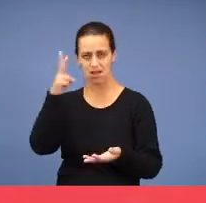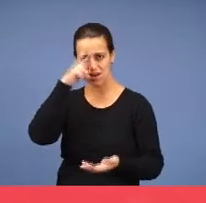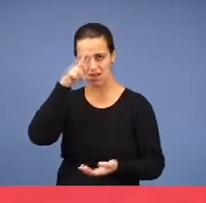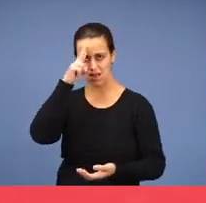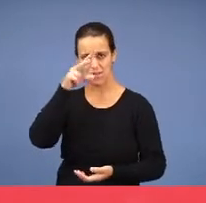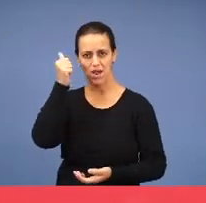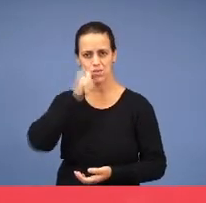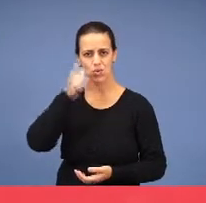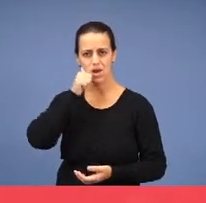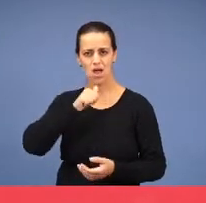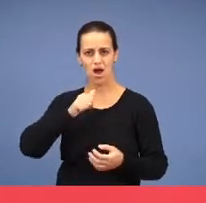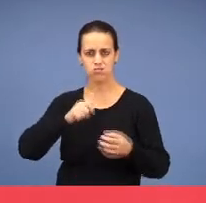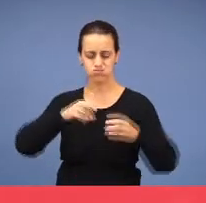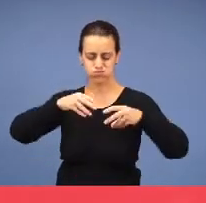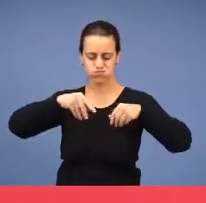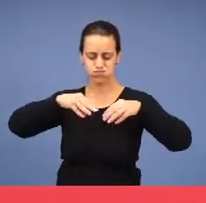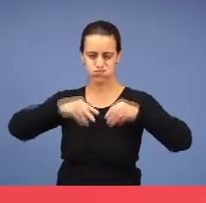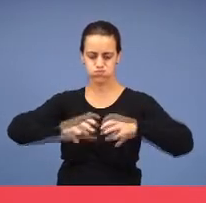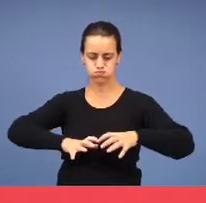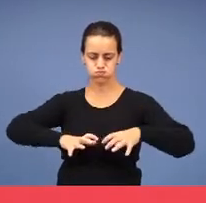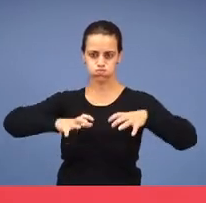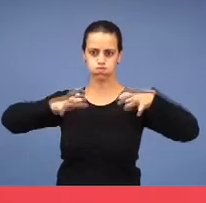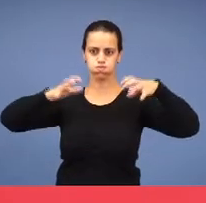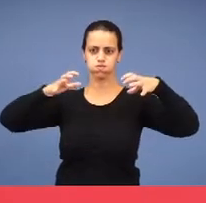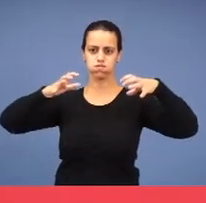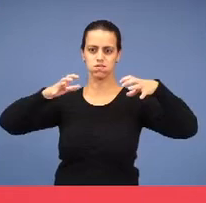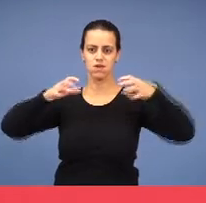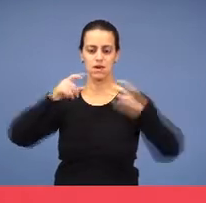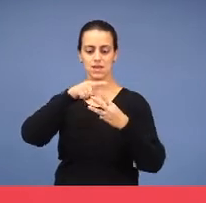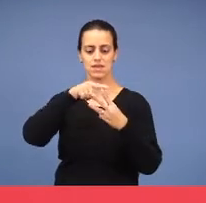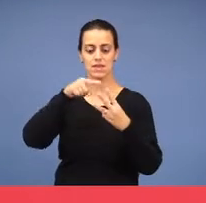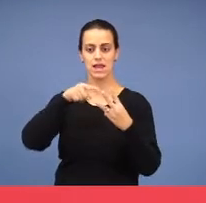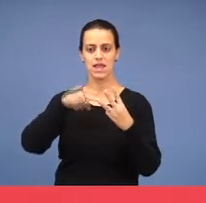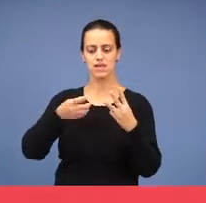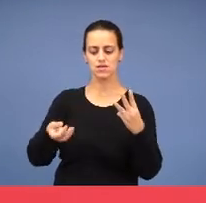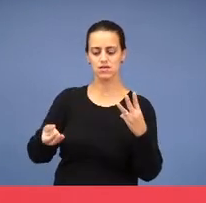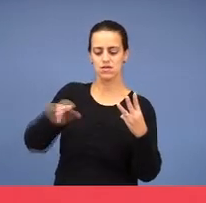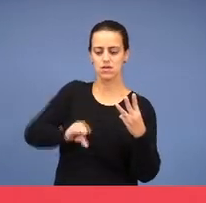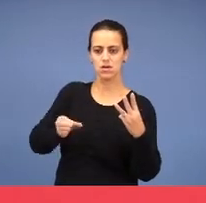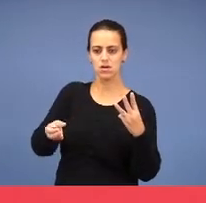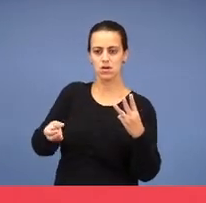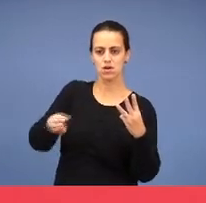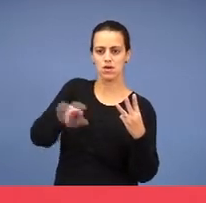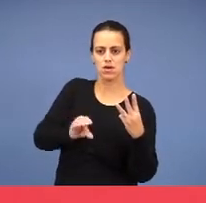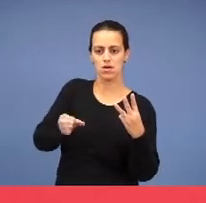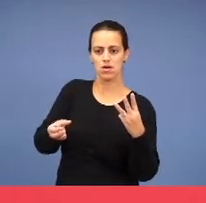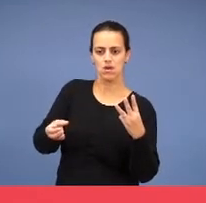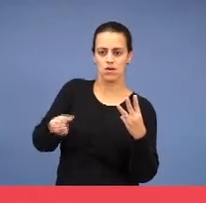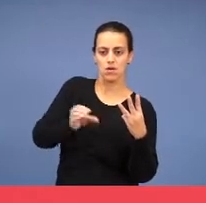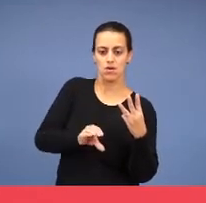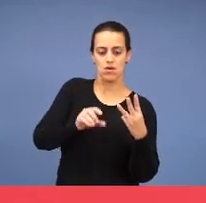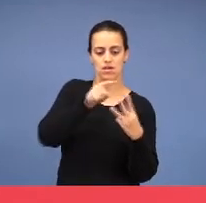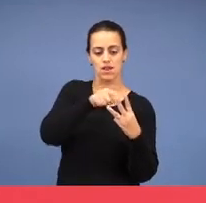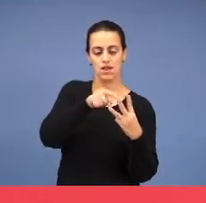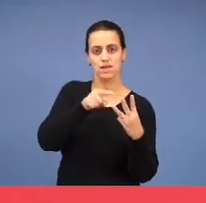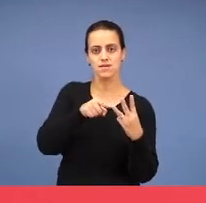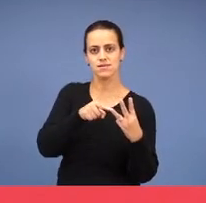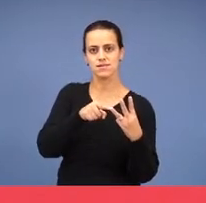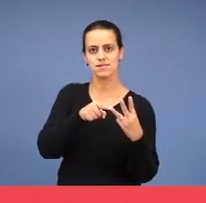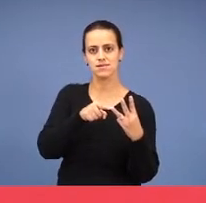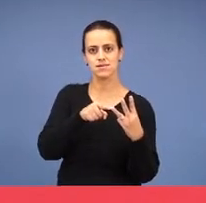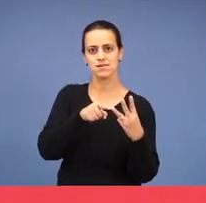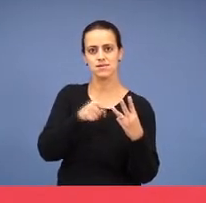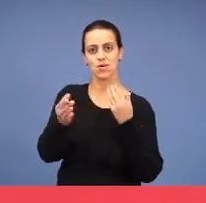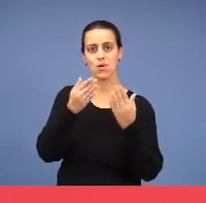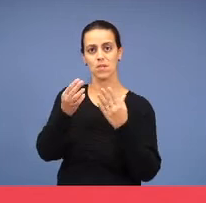de trigo na Trindade. Ela danificou o projeto da Trindade na vida